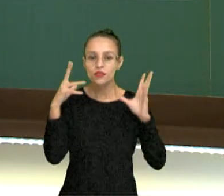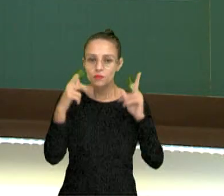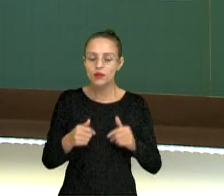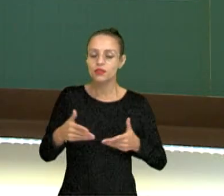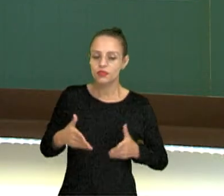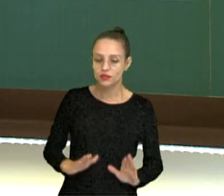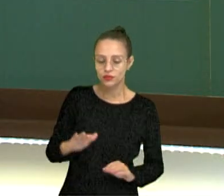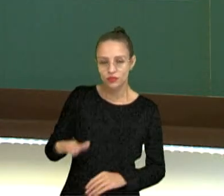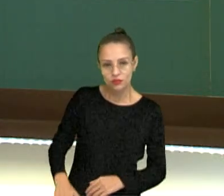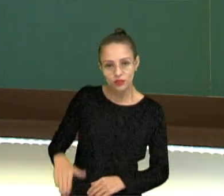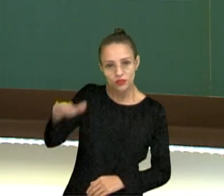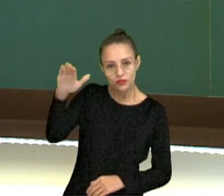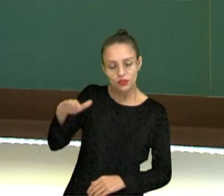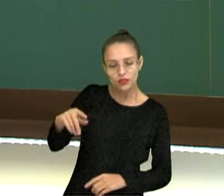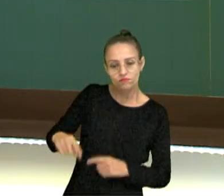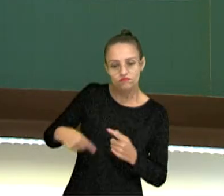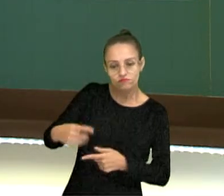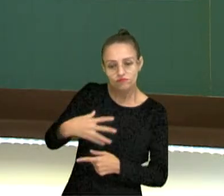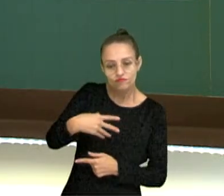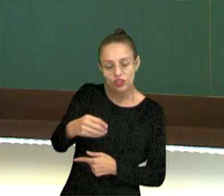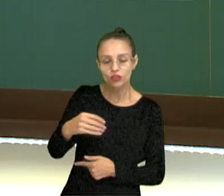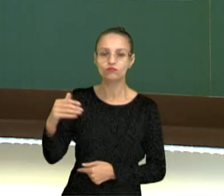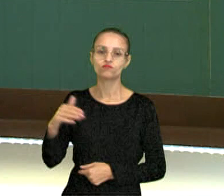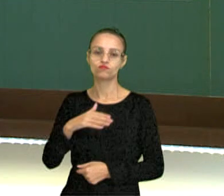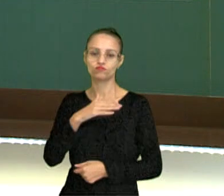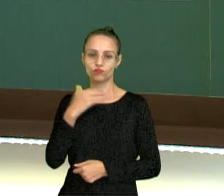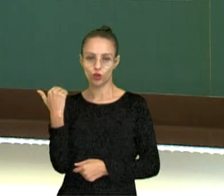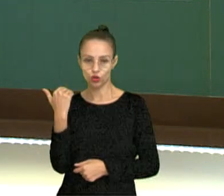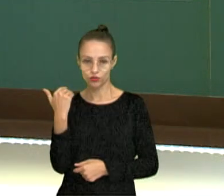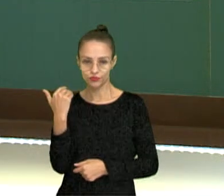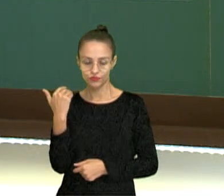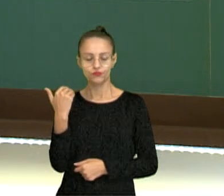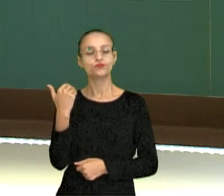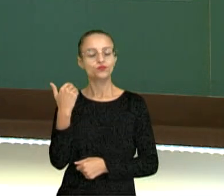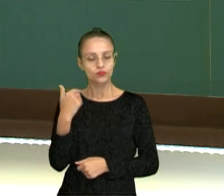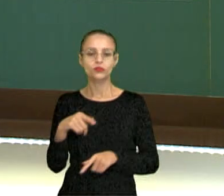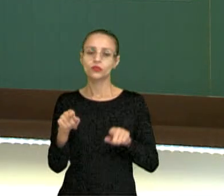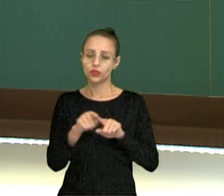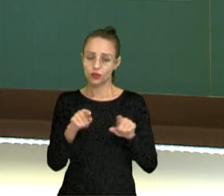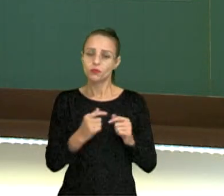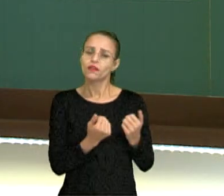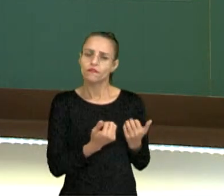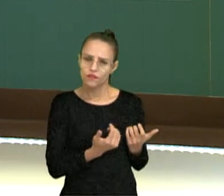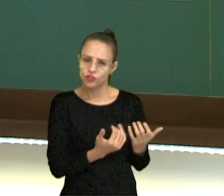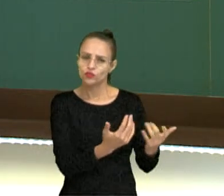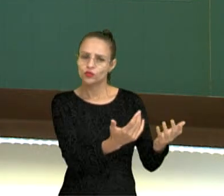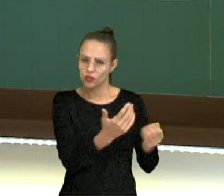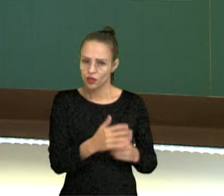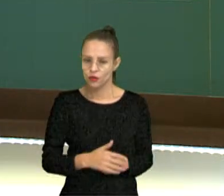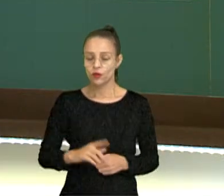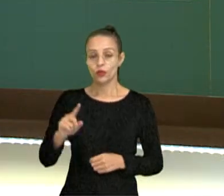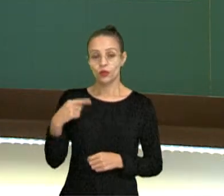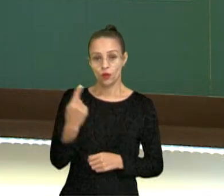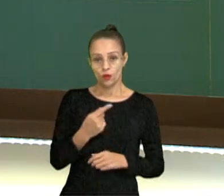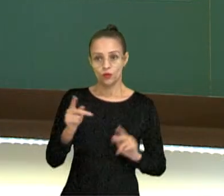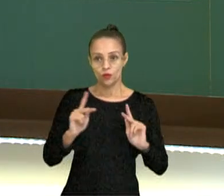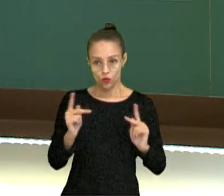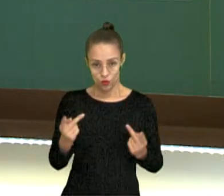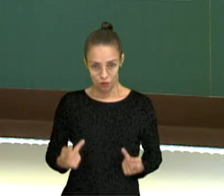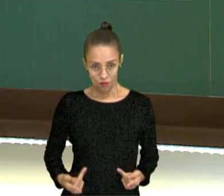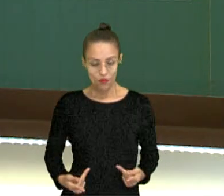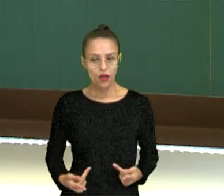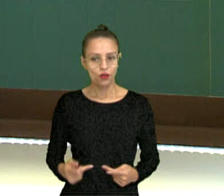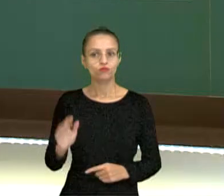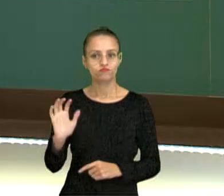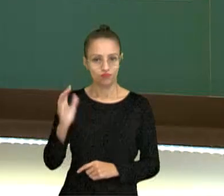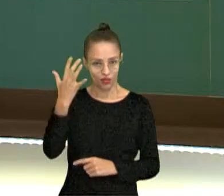Nascer, crescer, se reproduzir e morrem. E também acontece com espécies vegetais. A nossa espécie humana